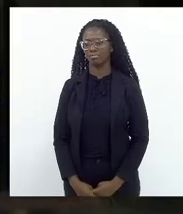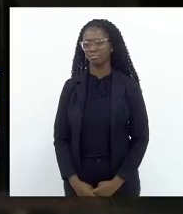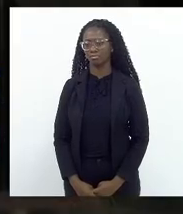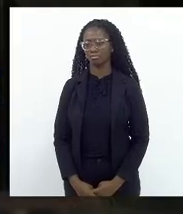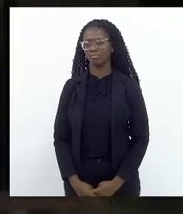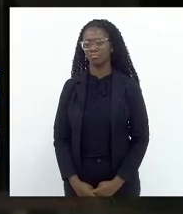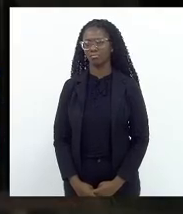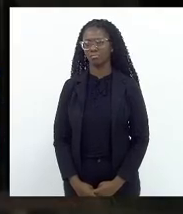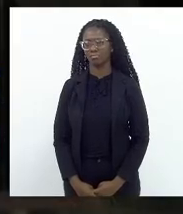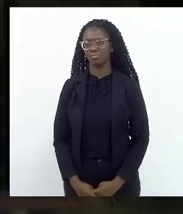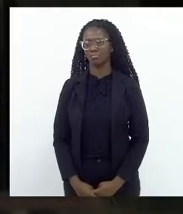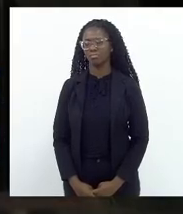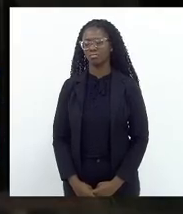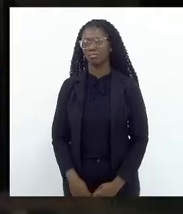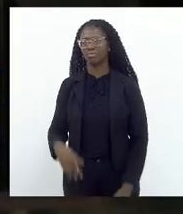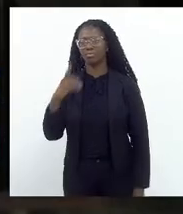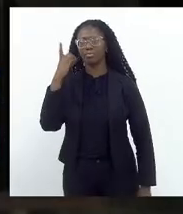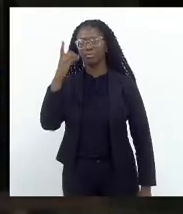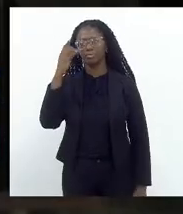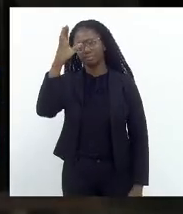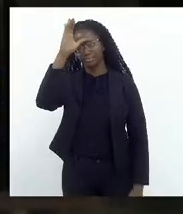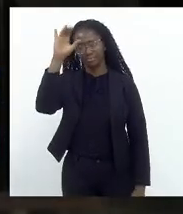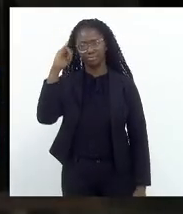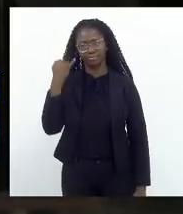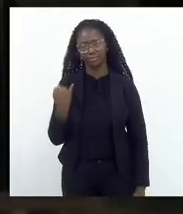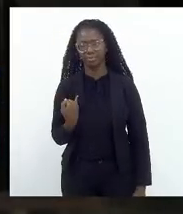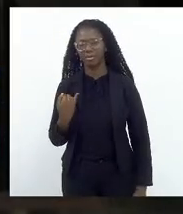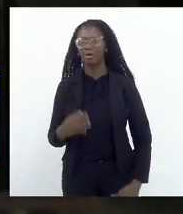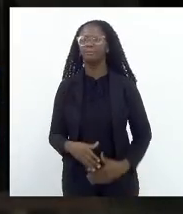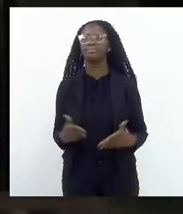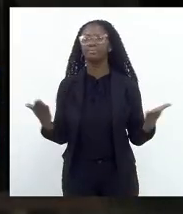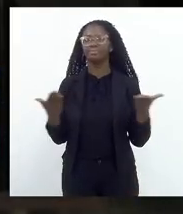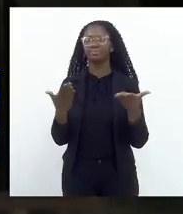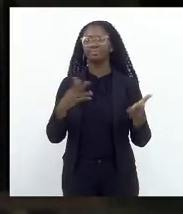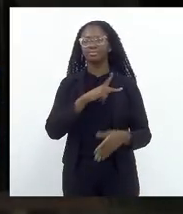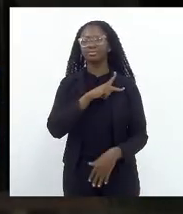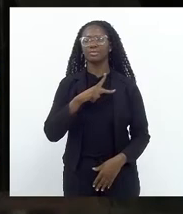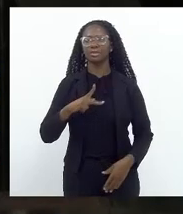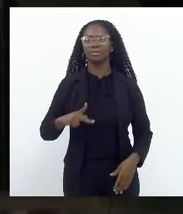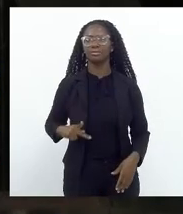Deputada Tia Ju, hoje presidindo